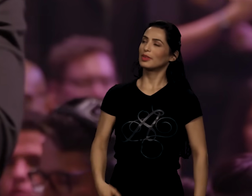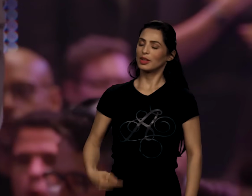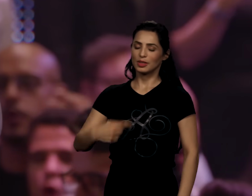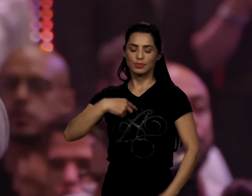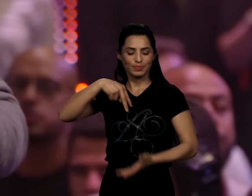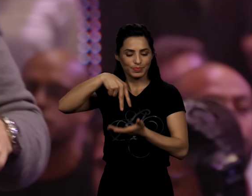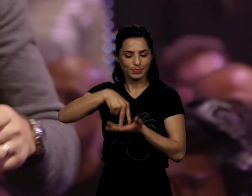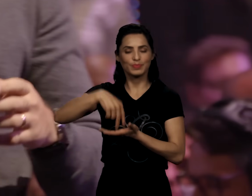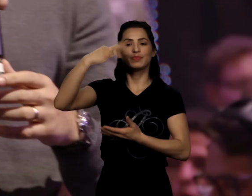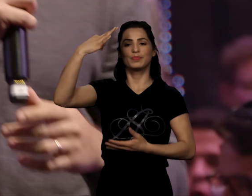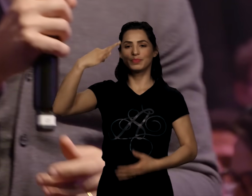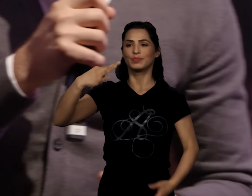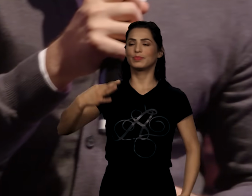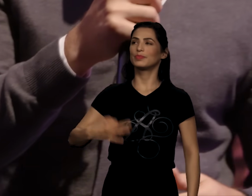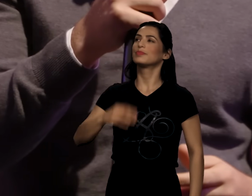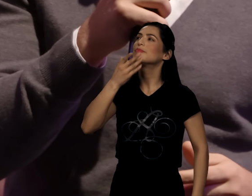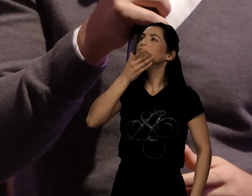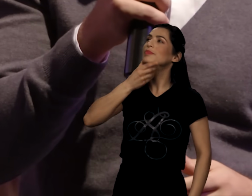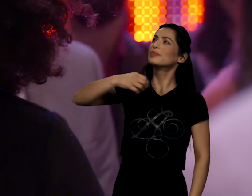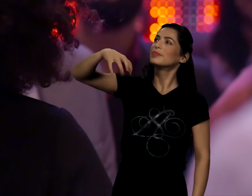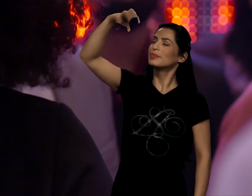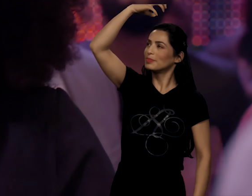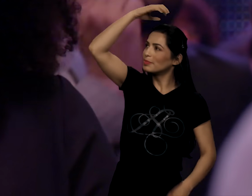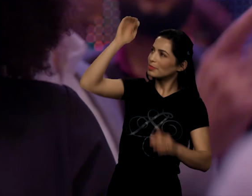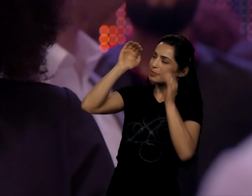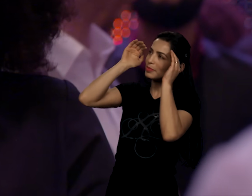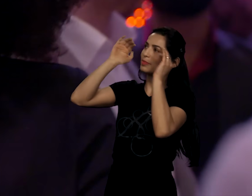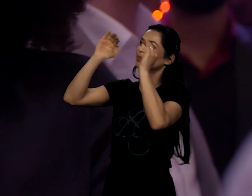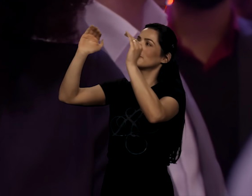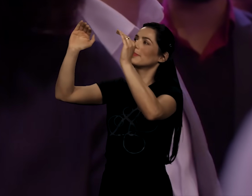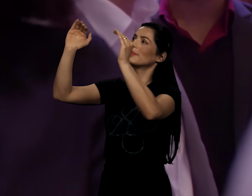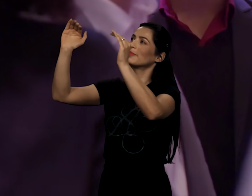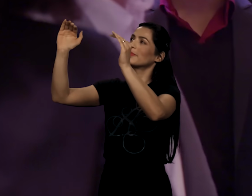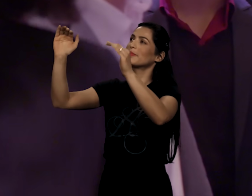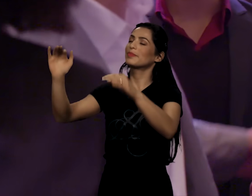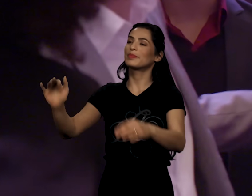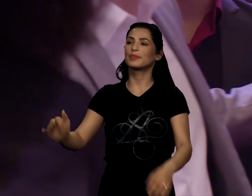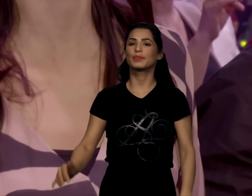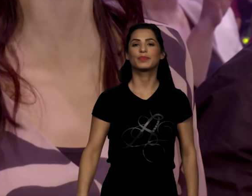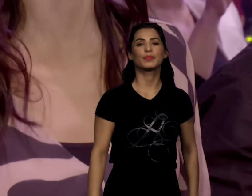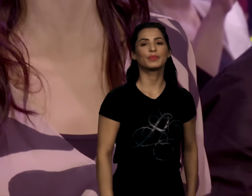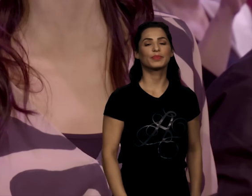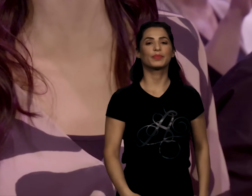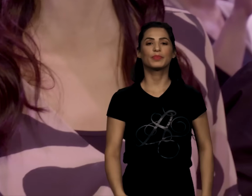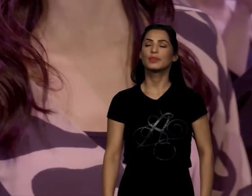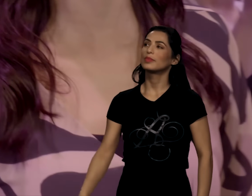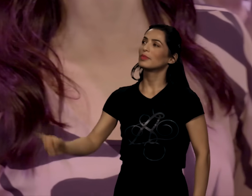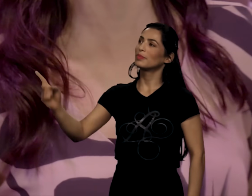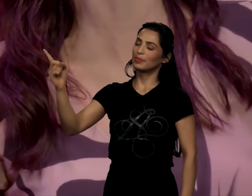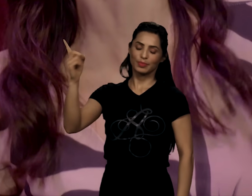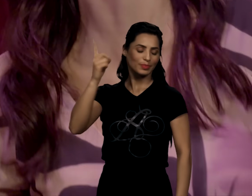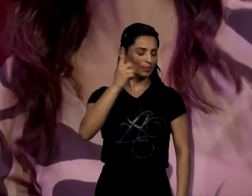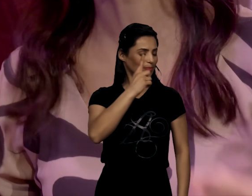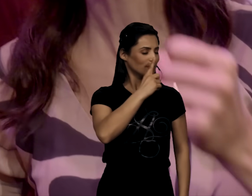Sempre disposto e pronto estarei pra fazer a obra do Rei.